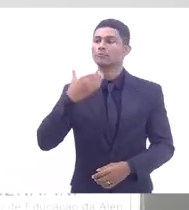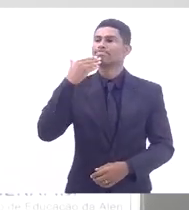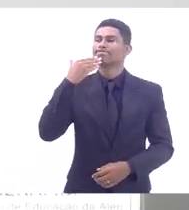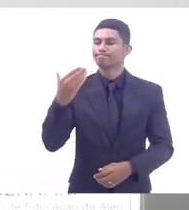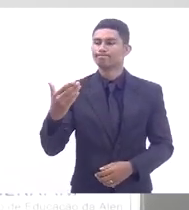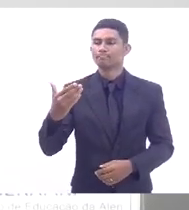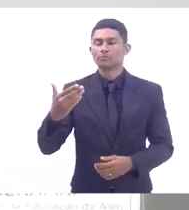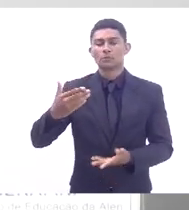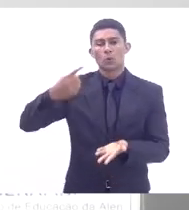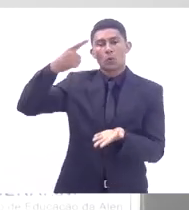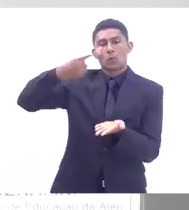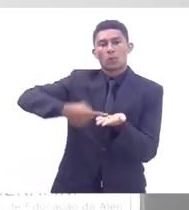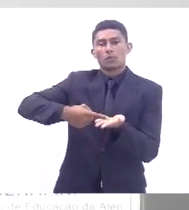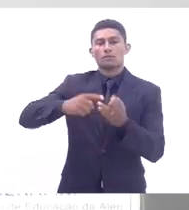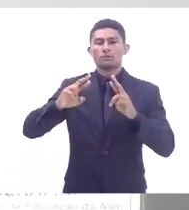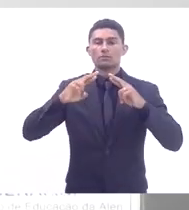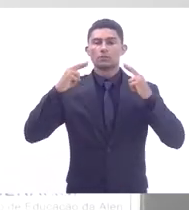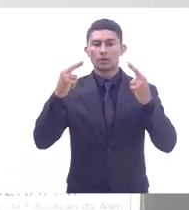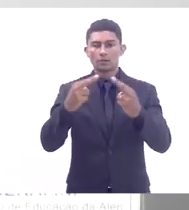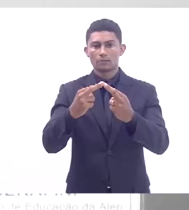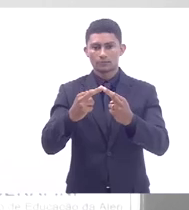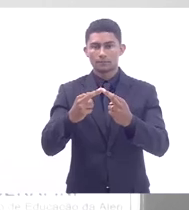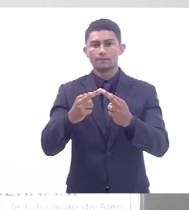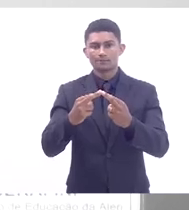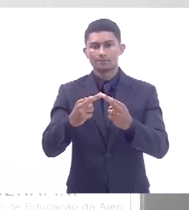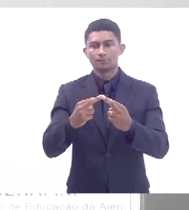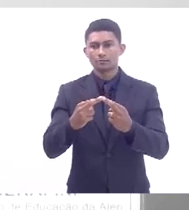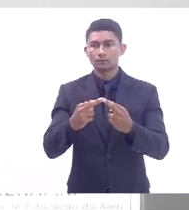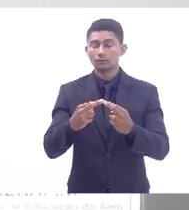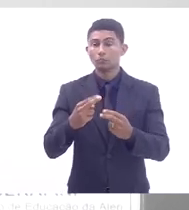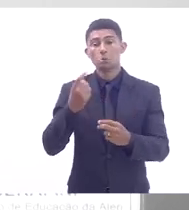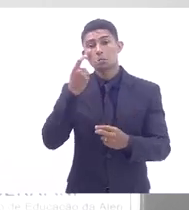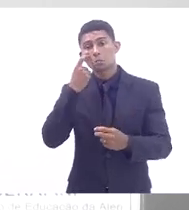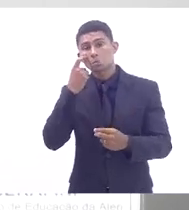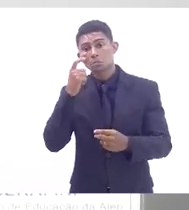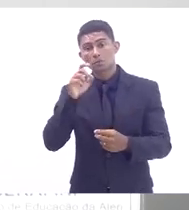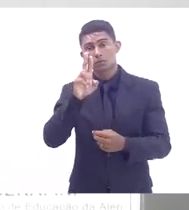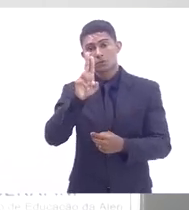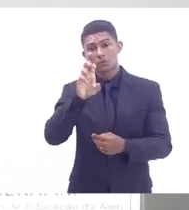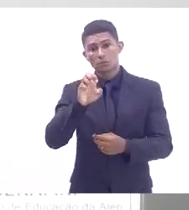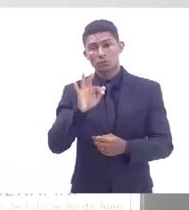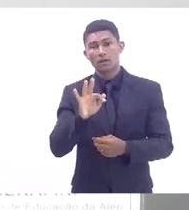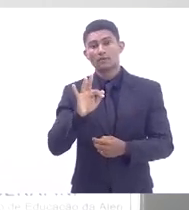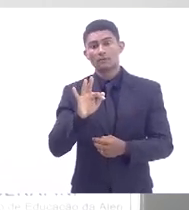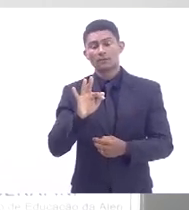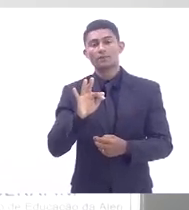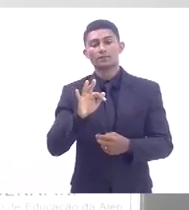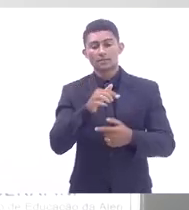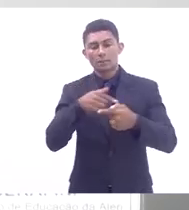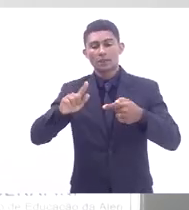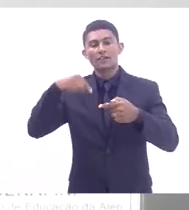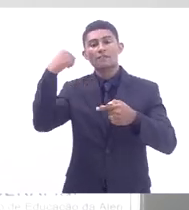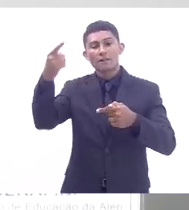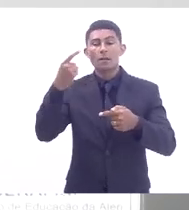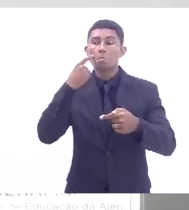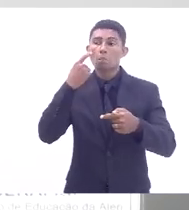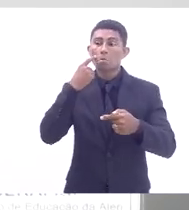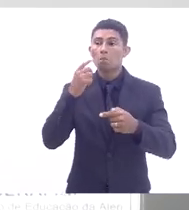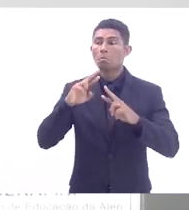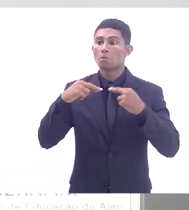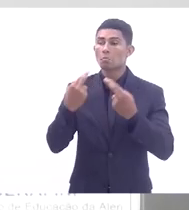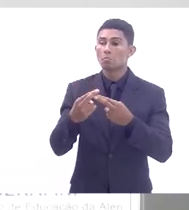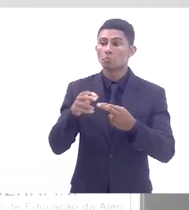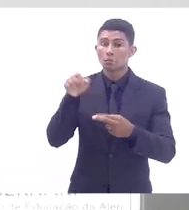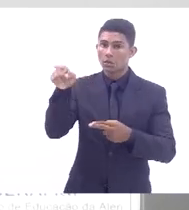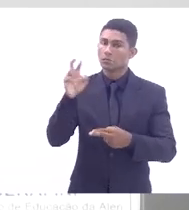reunião para tratar da situação e o dos encaminhamentos da UENF para semana que vem ainda não obtive